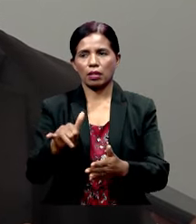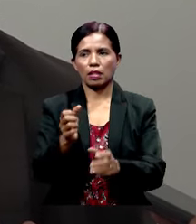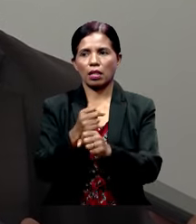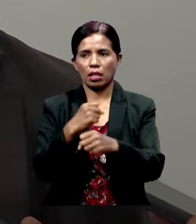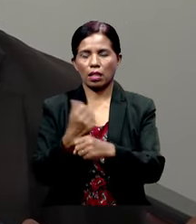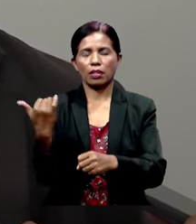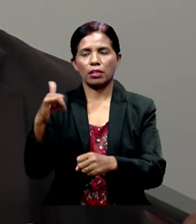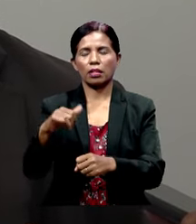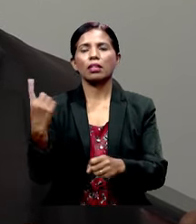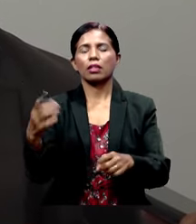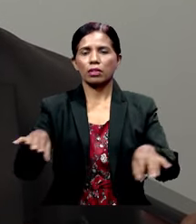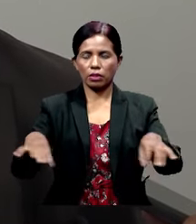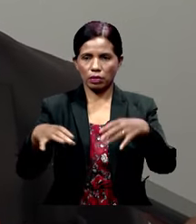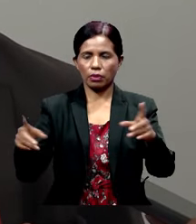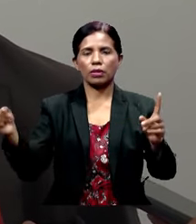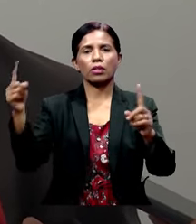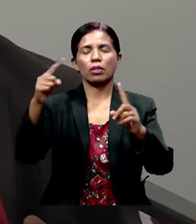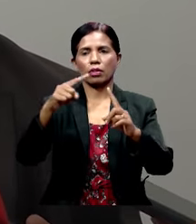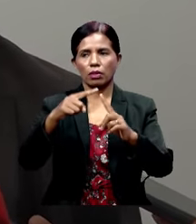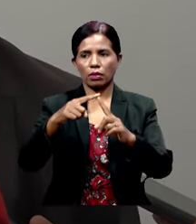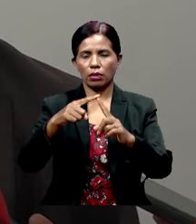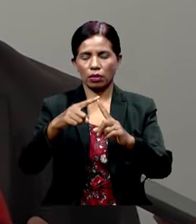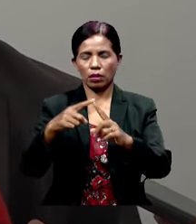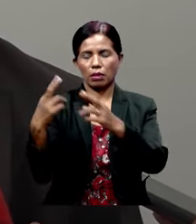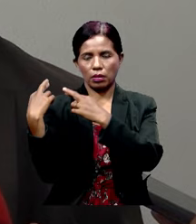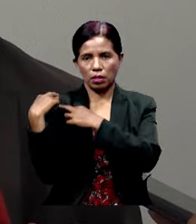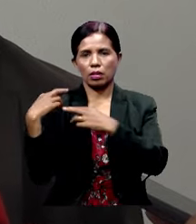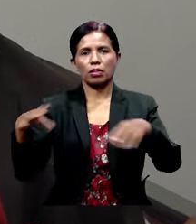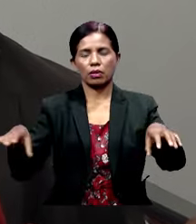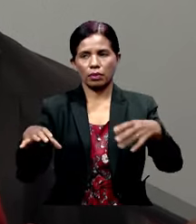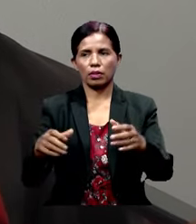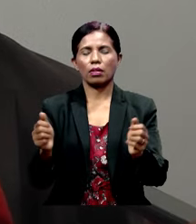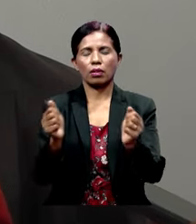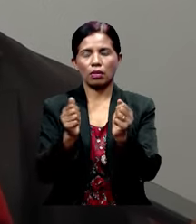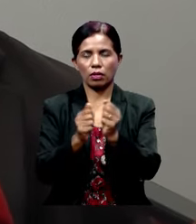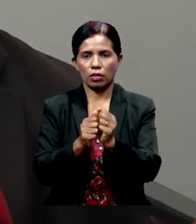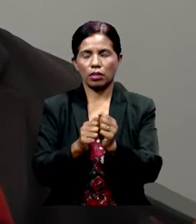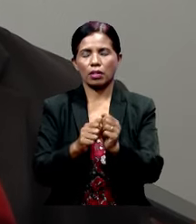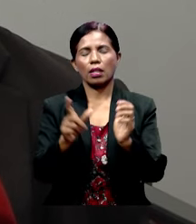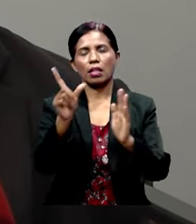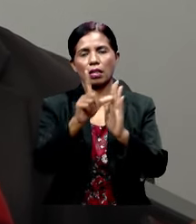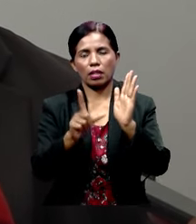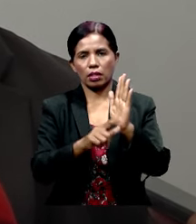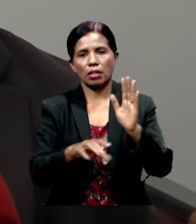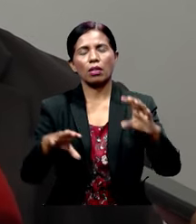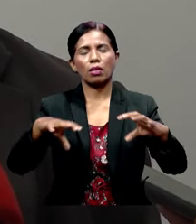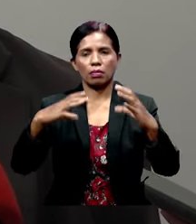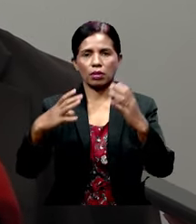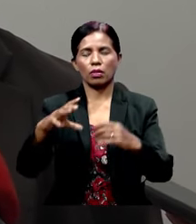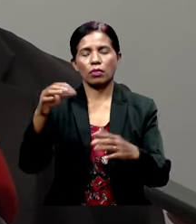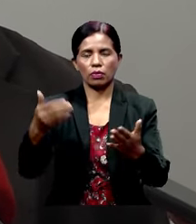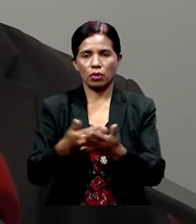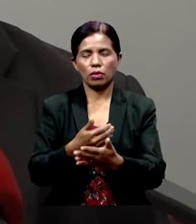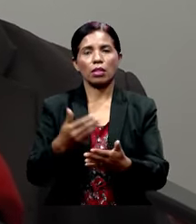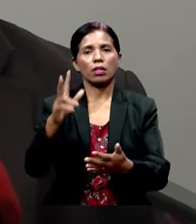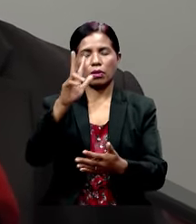Sir halau na fatia em serviço até tomar de posse. Né? Então, com a resolução de Orsic indica na comissária de Fona, então, o presidente de